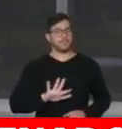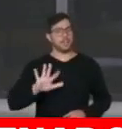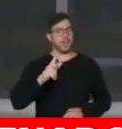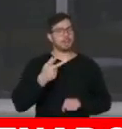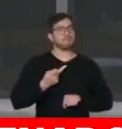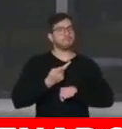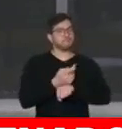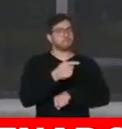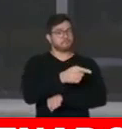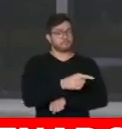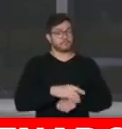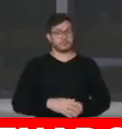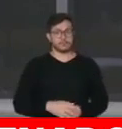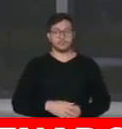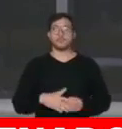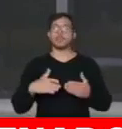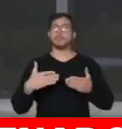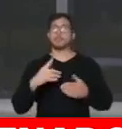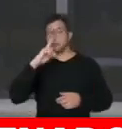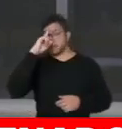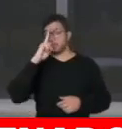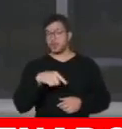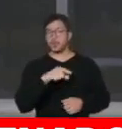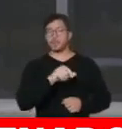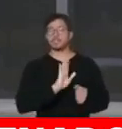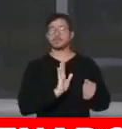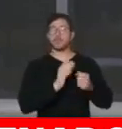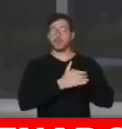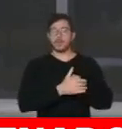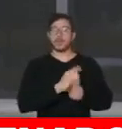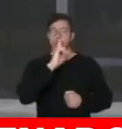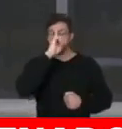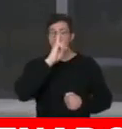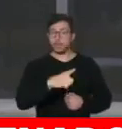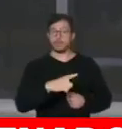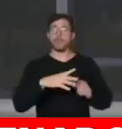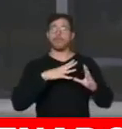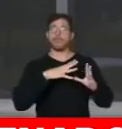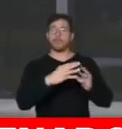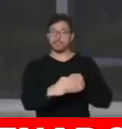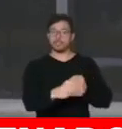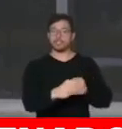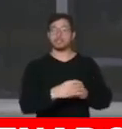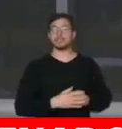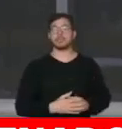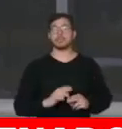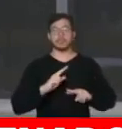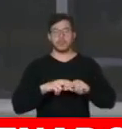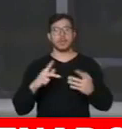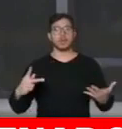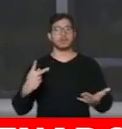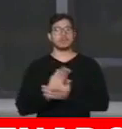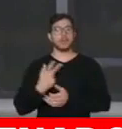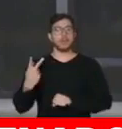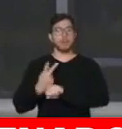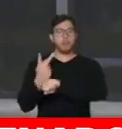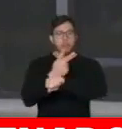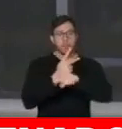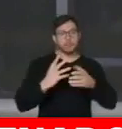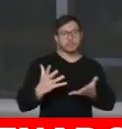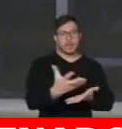ele se escondesse, que ele fugisse da busca e apreensão, porque o presidente teria tido